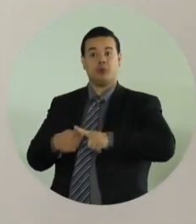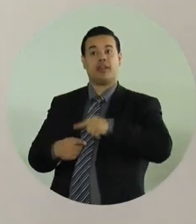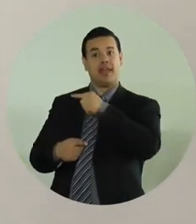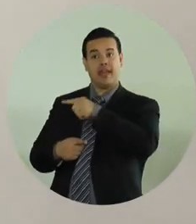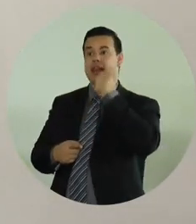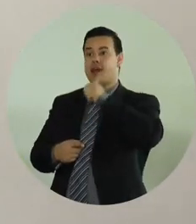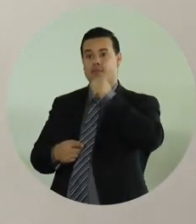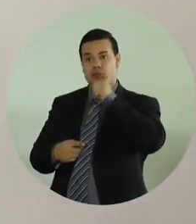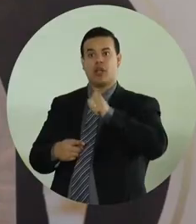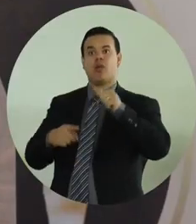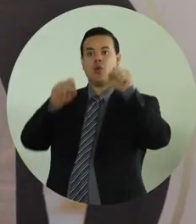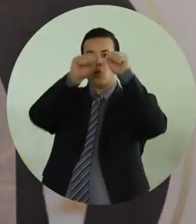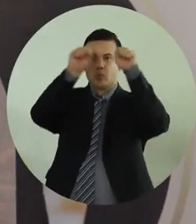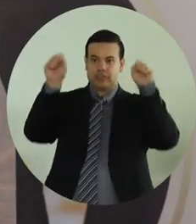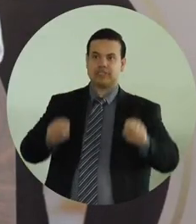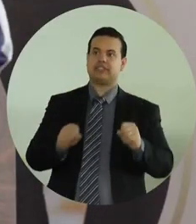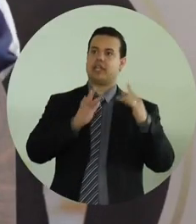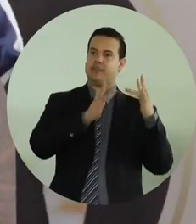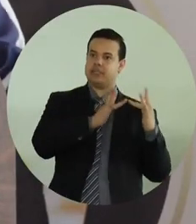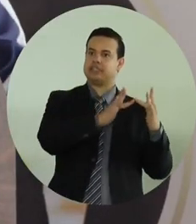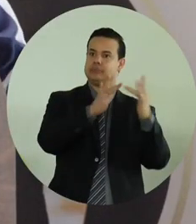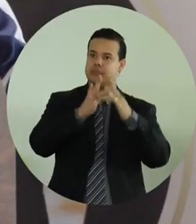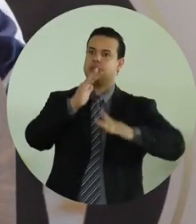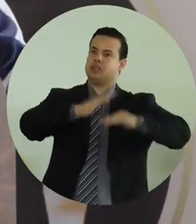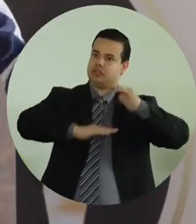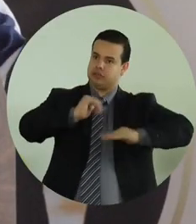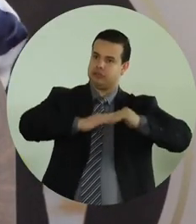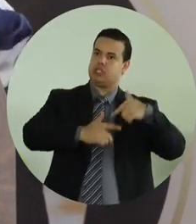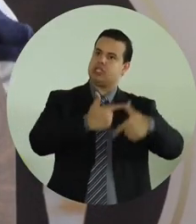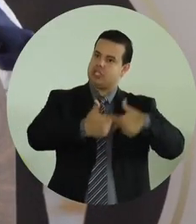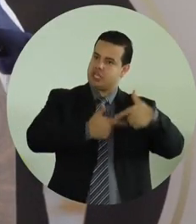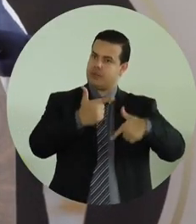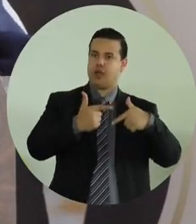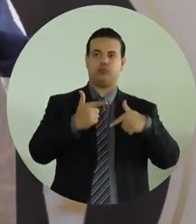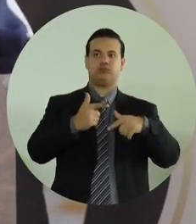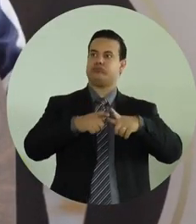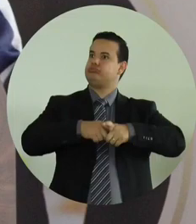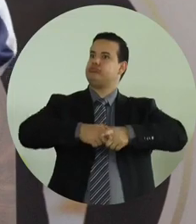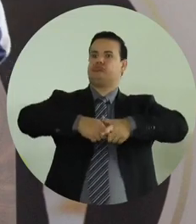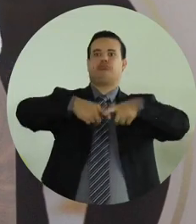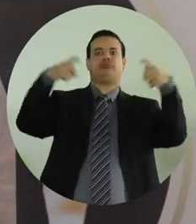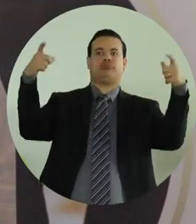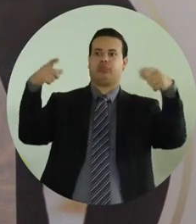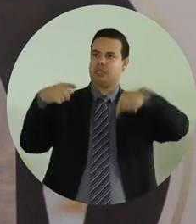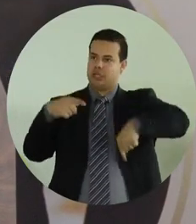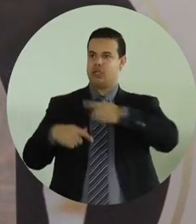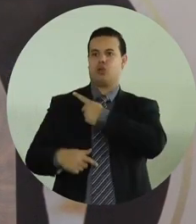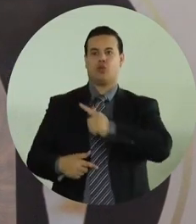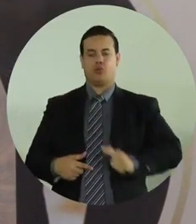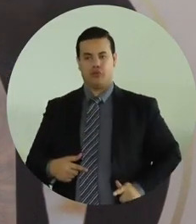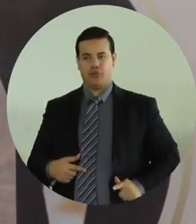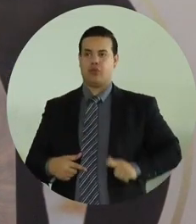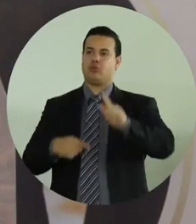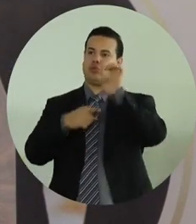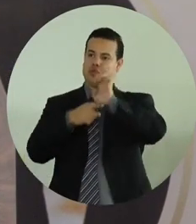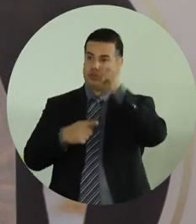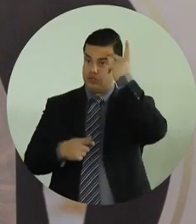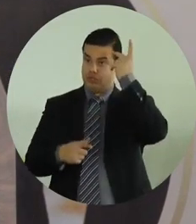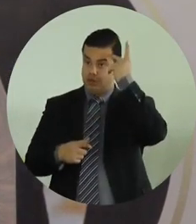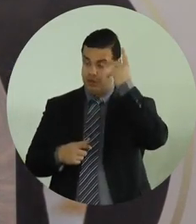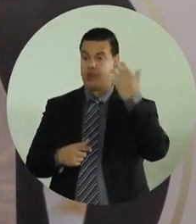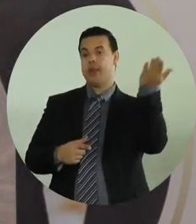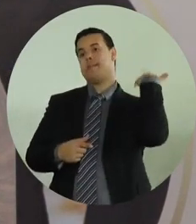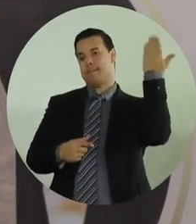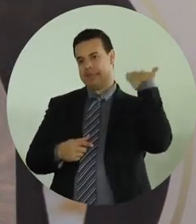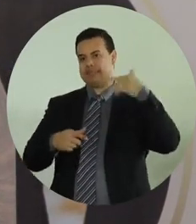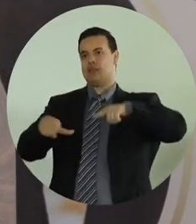sistema de intermediação de mão de obra cresceu muito no governo do Estado de São Paulo, e quando ela saiu da Secretaria